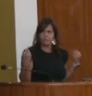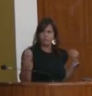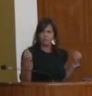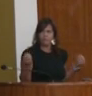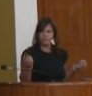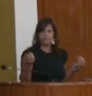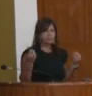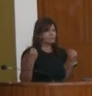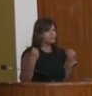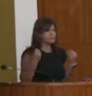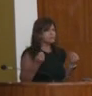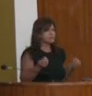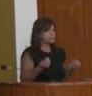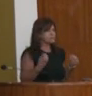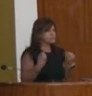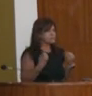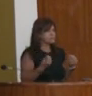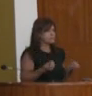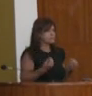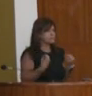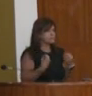Está desligado.